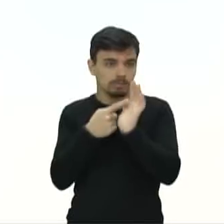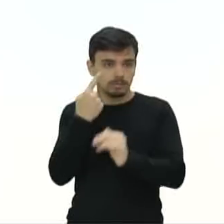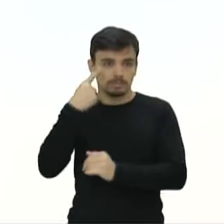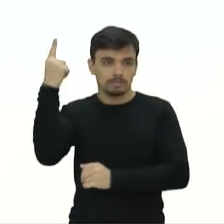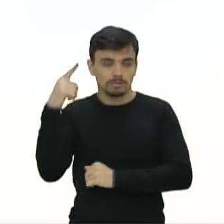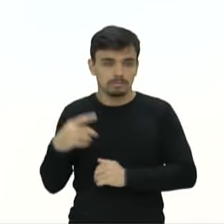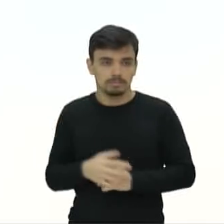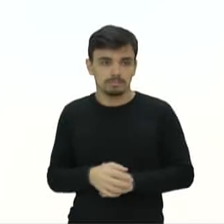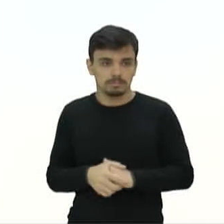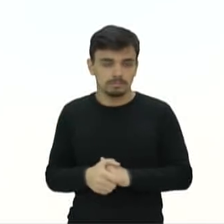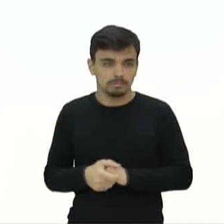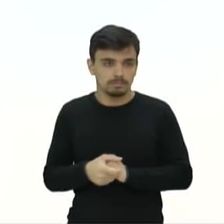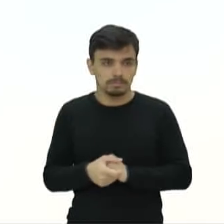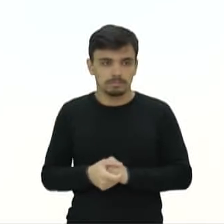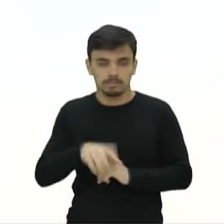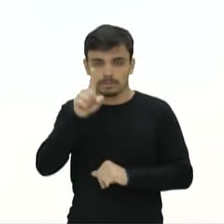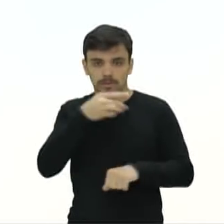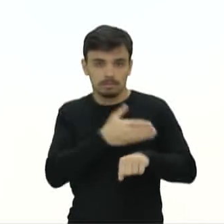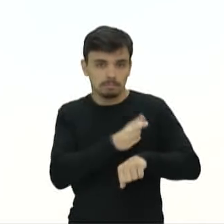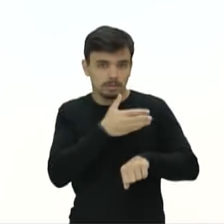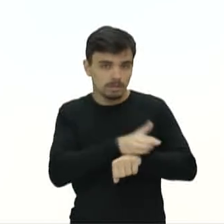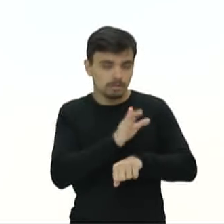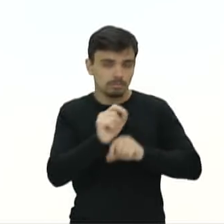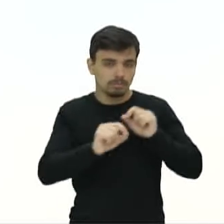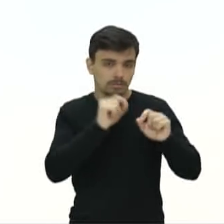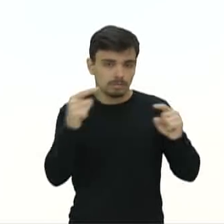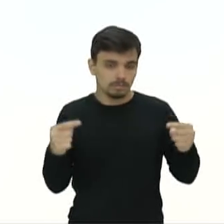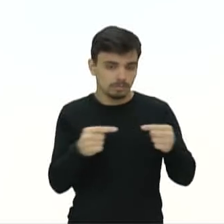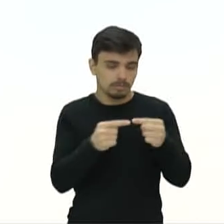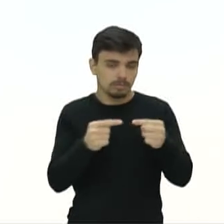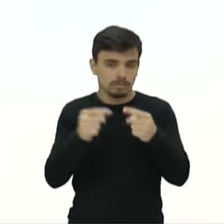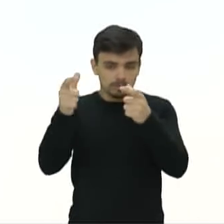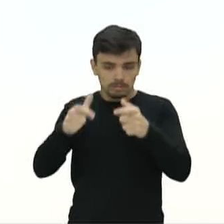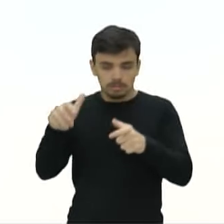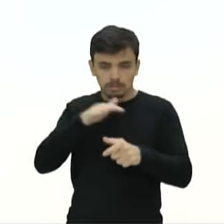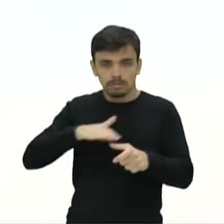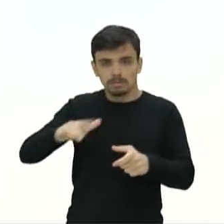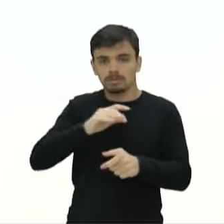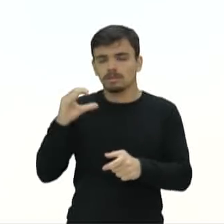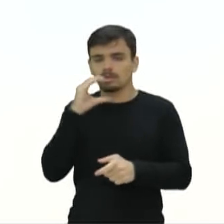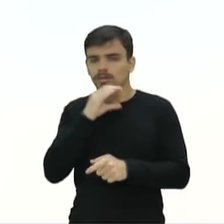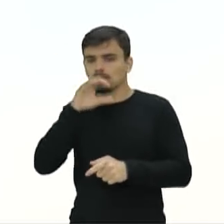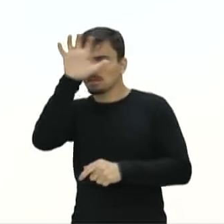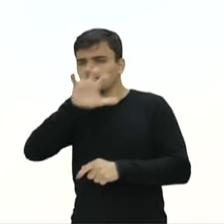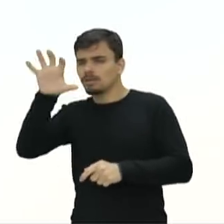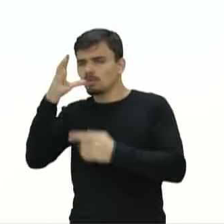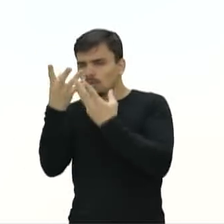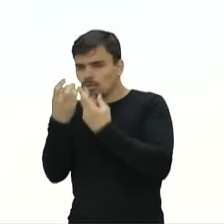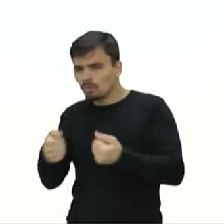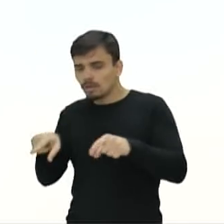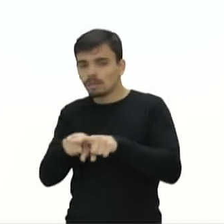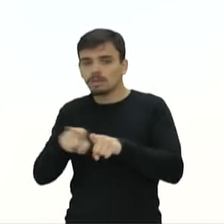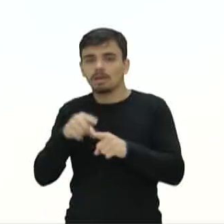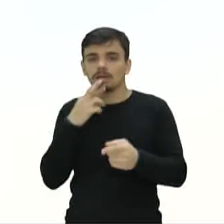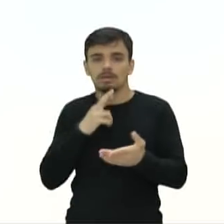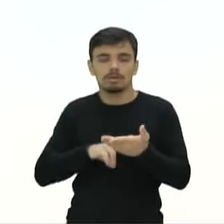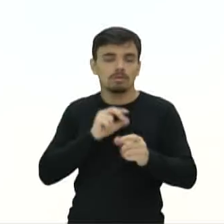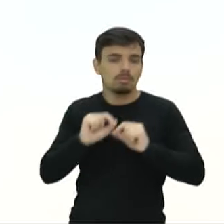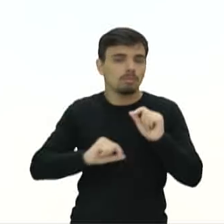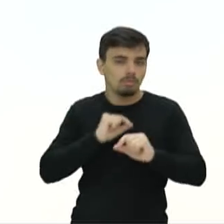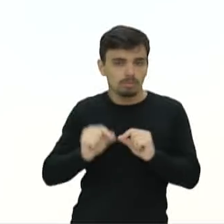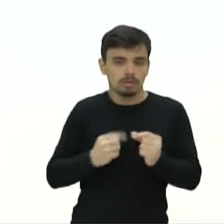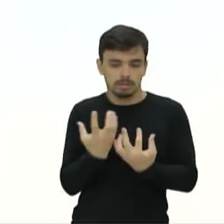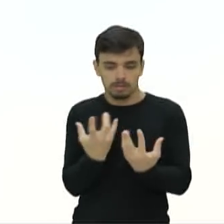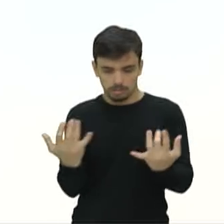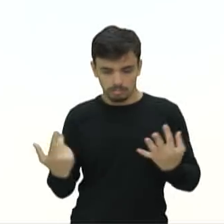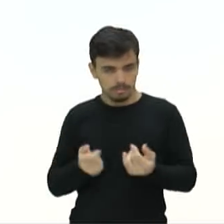ó. Esta prática, associada a lugares de clima quente e seco, resultam em queimadas